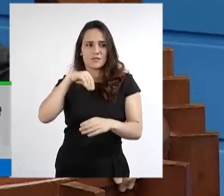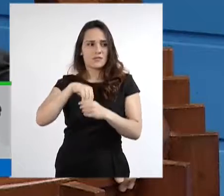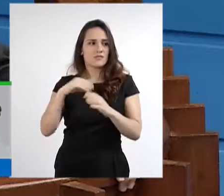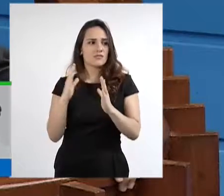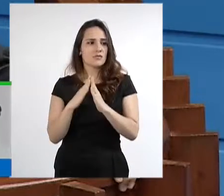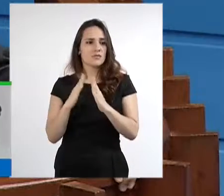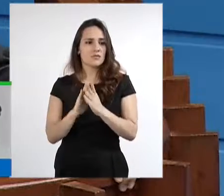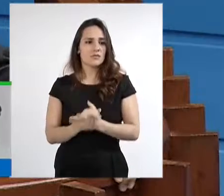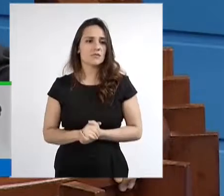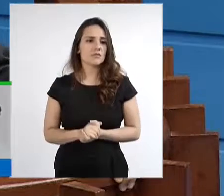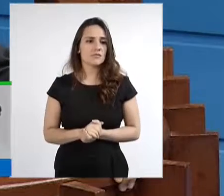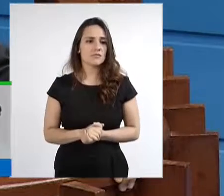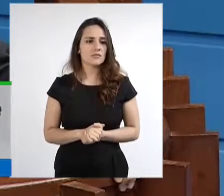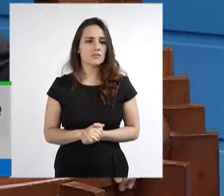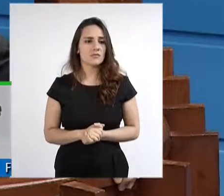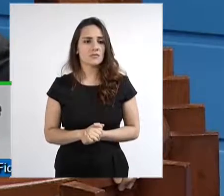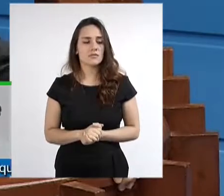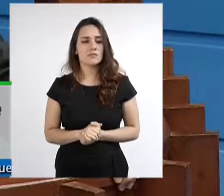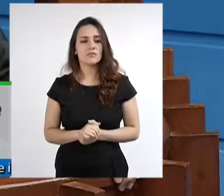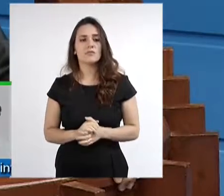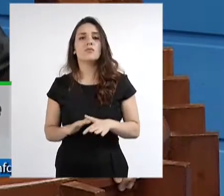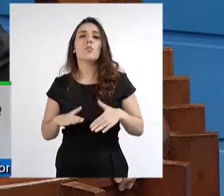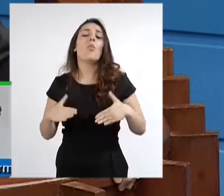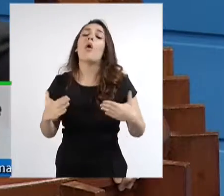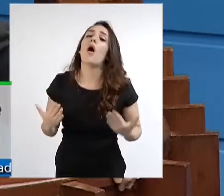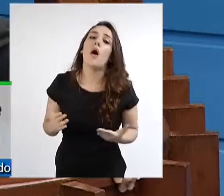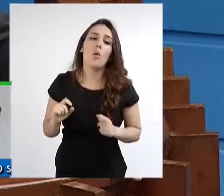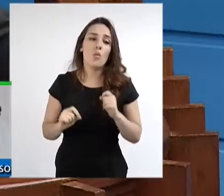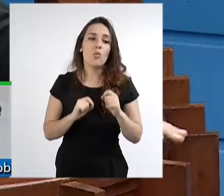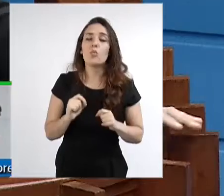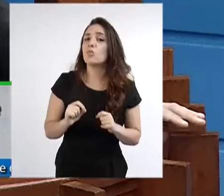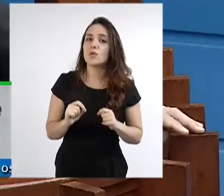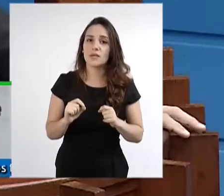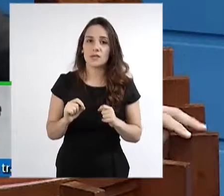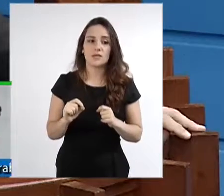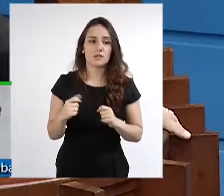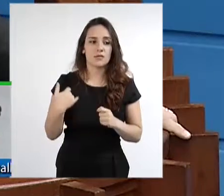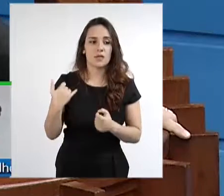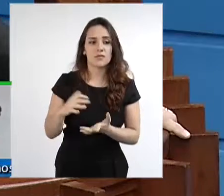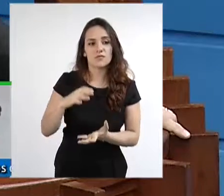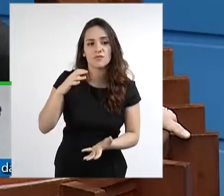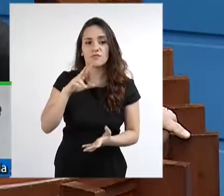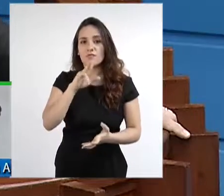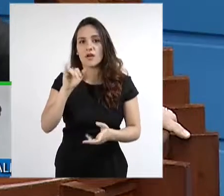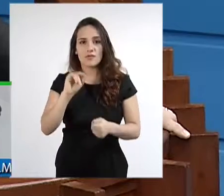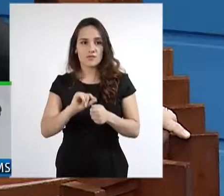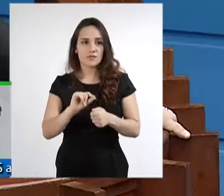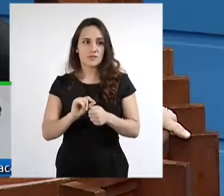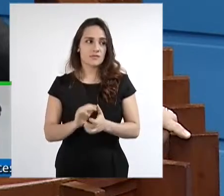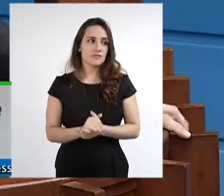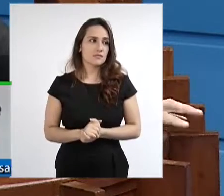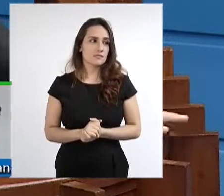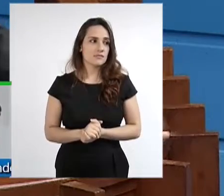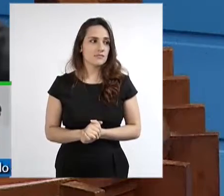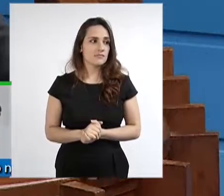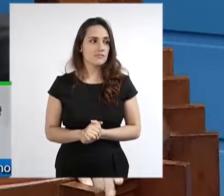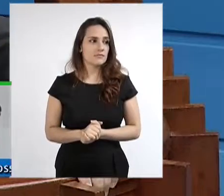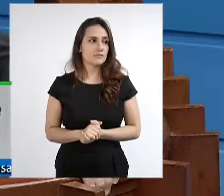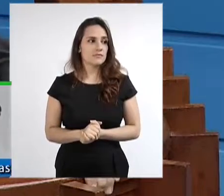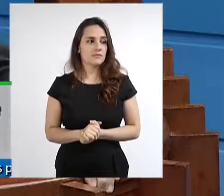casa. Quais são as ações e caminhos que ele pode fazer. Então,